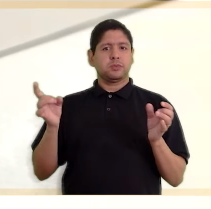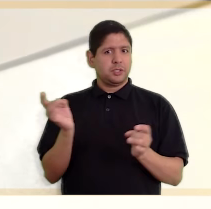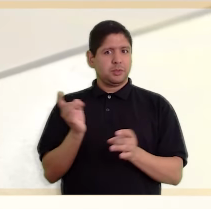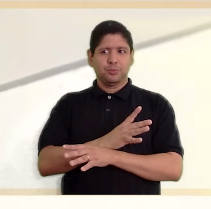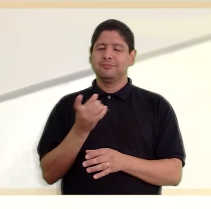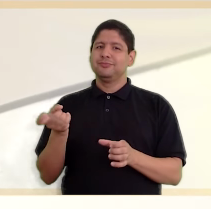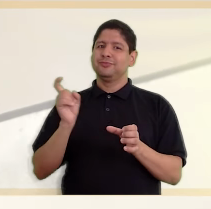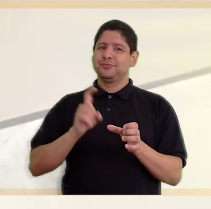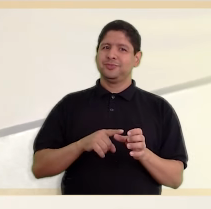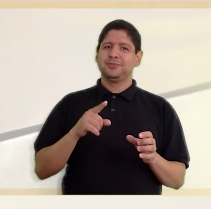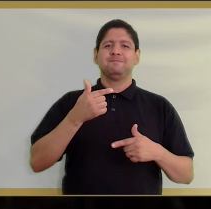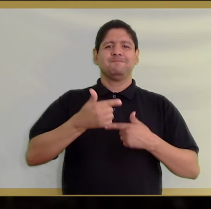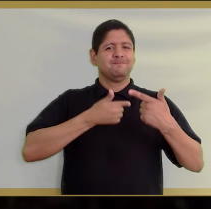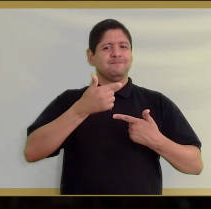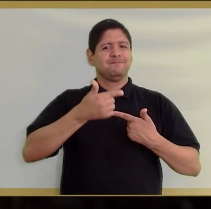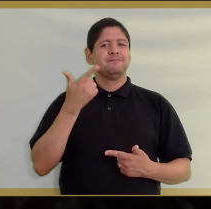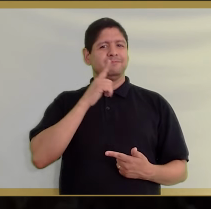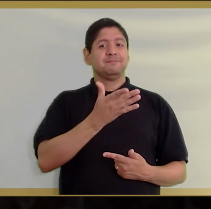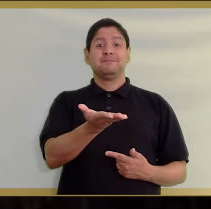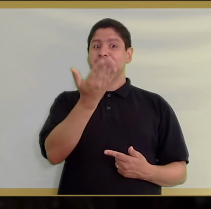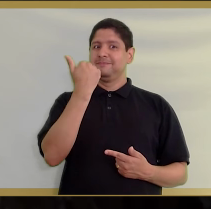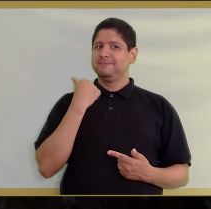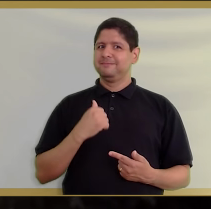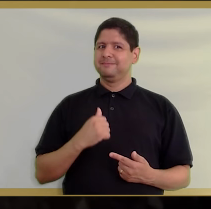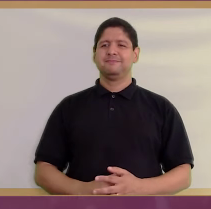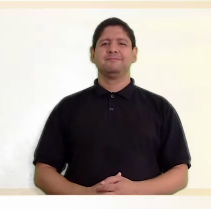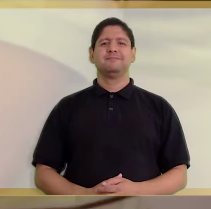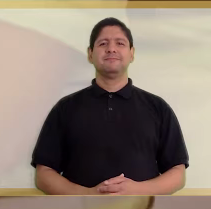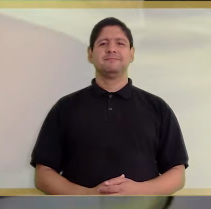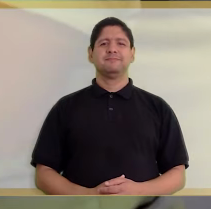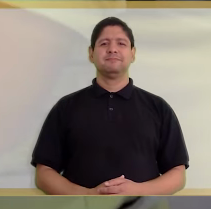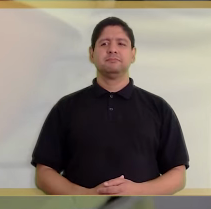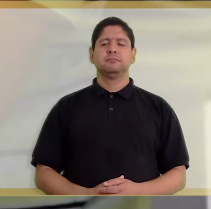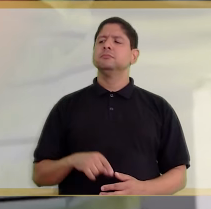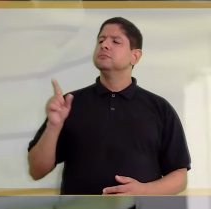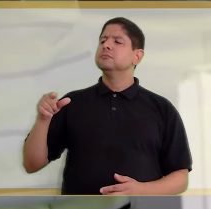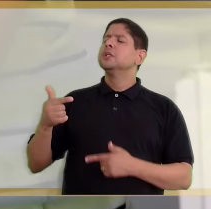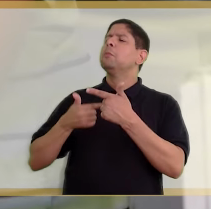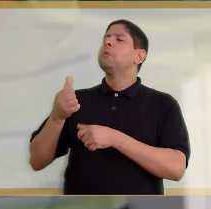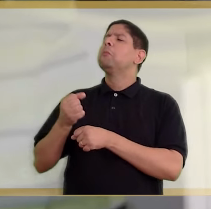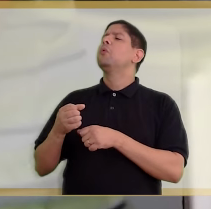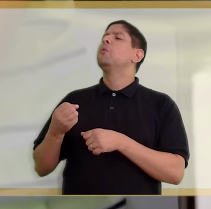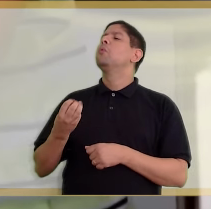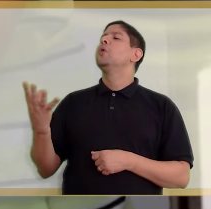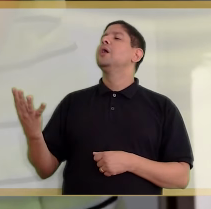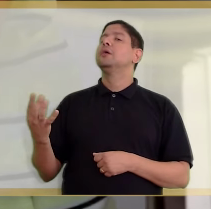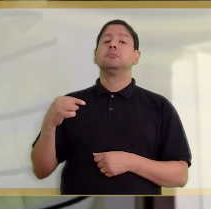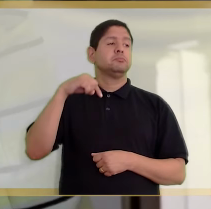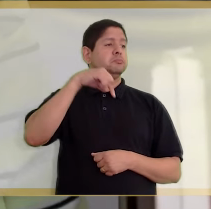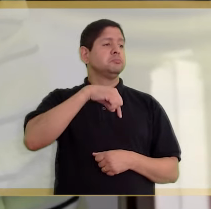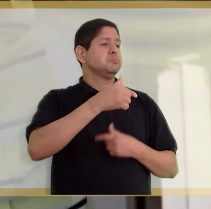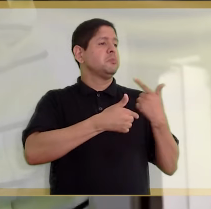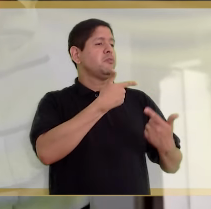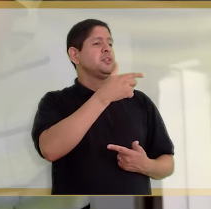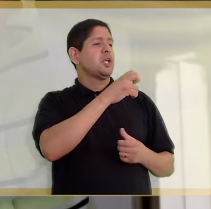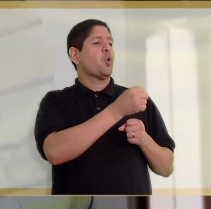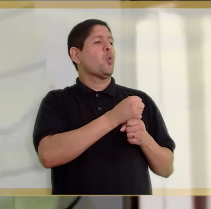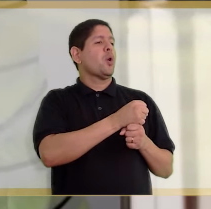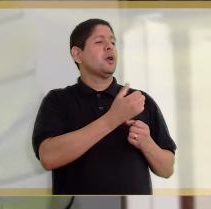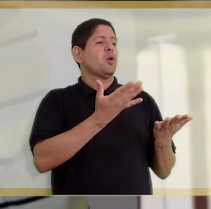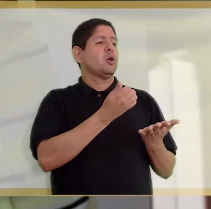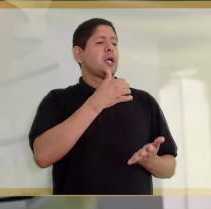febre. Vocês precisam conhecer. Trabalha quantos anos aqui no Bar Sambódromo? Aqui há 25 anos. Fez